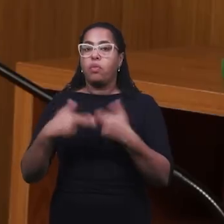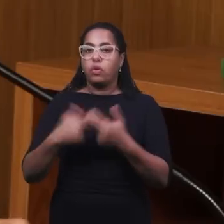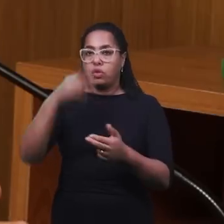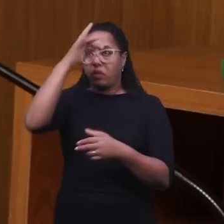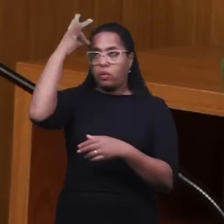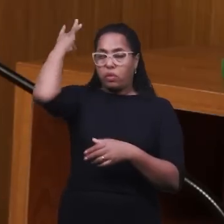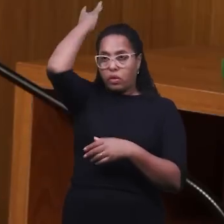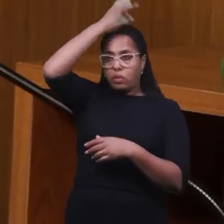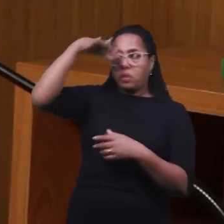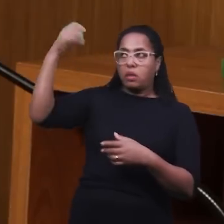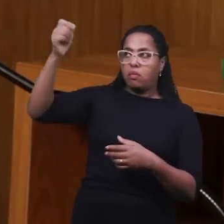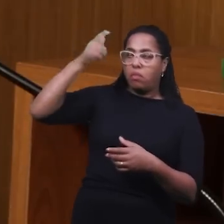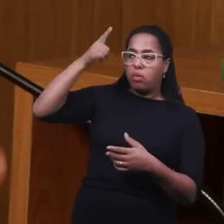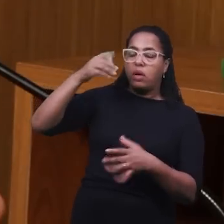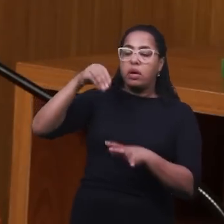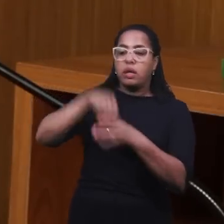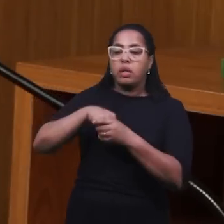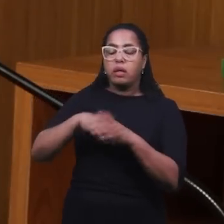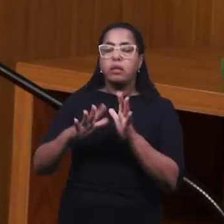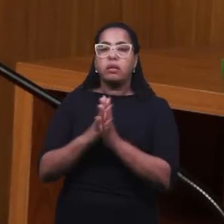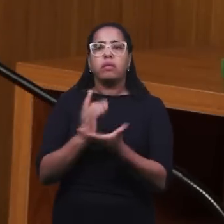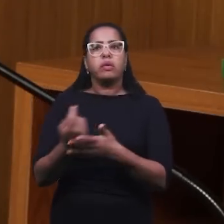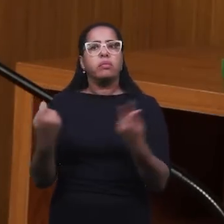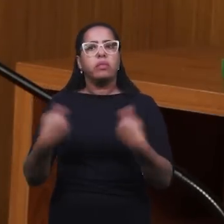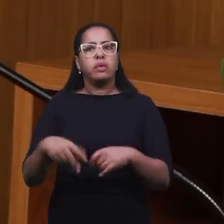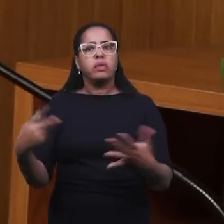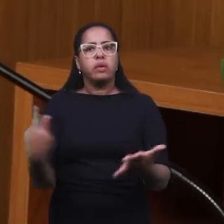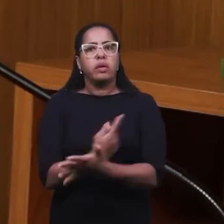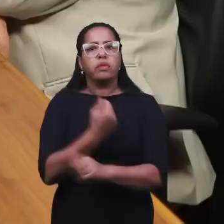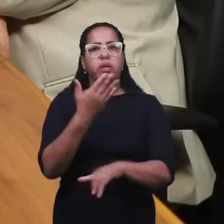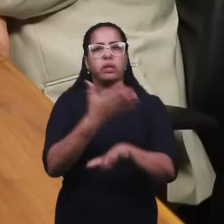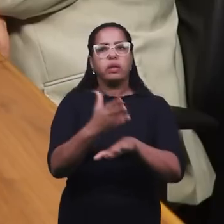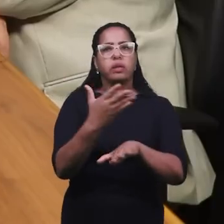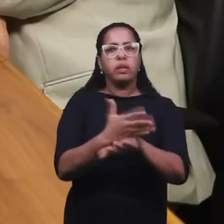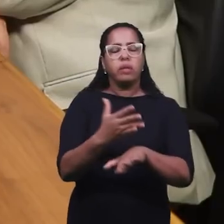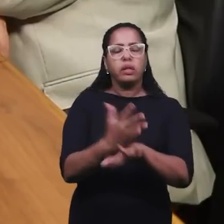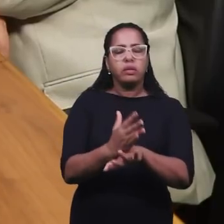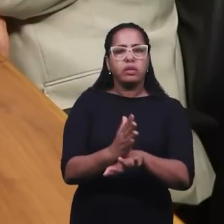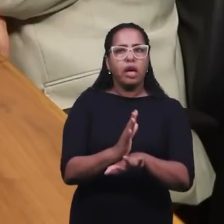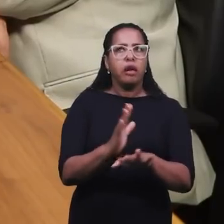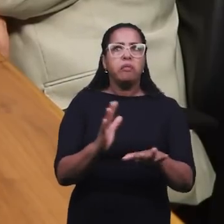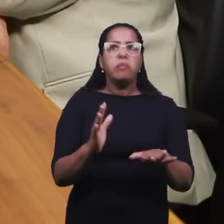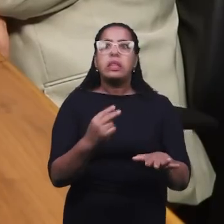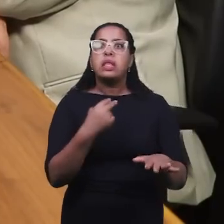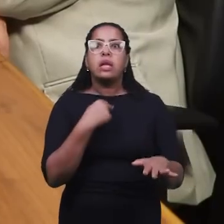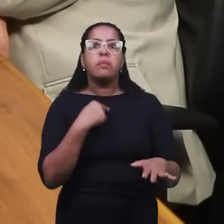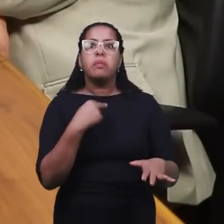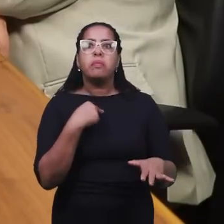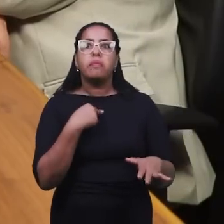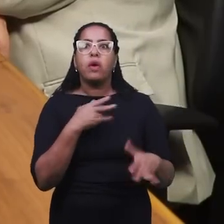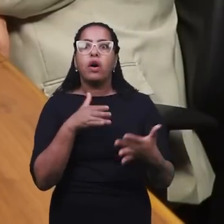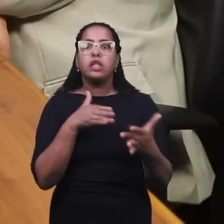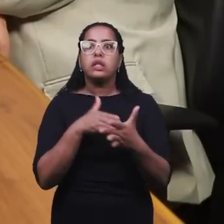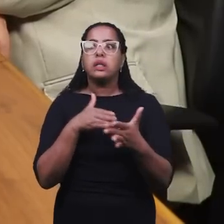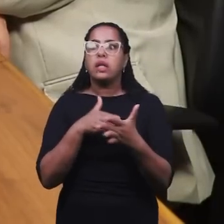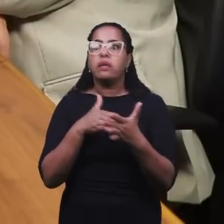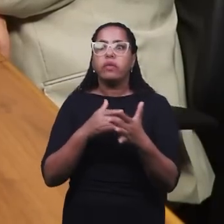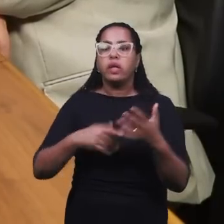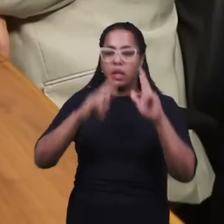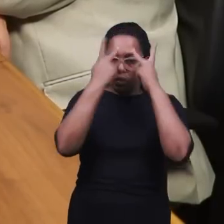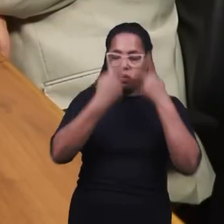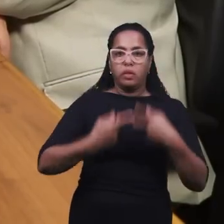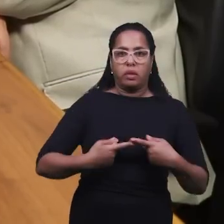você não vê na prática, então quem escreveu errado. Como a Bíblia é perfeita no seu escrito, porque ela é uma inspiração